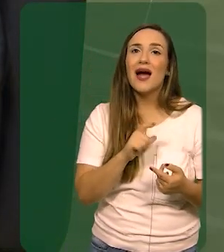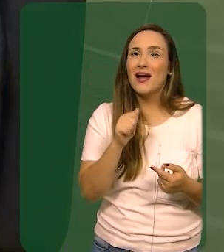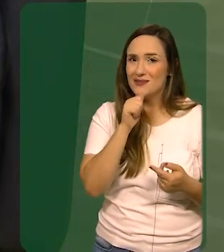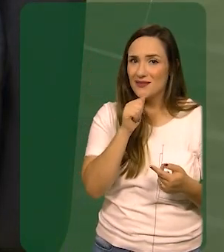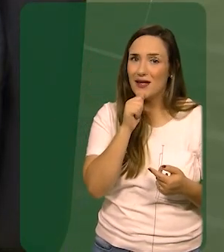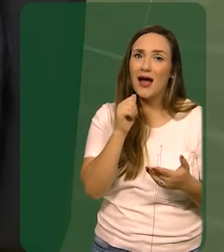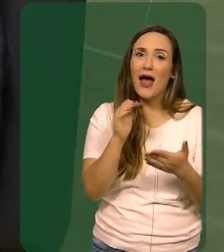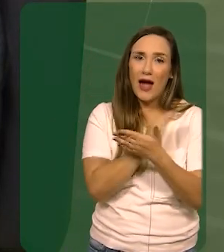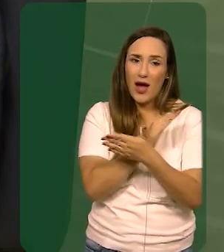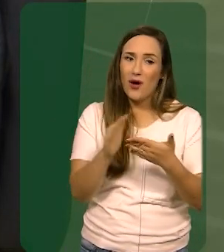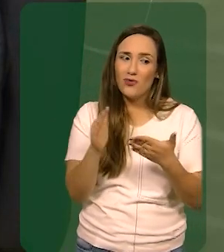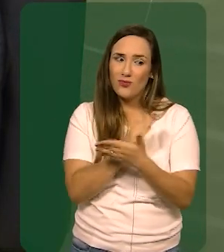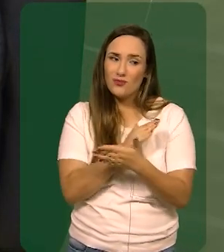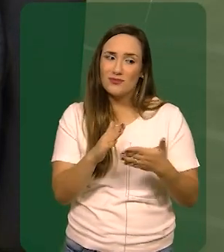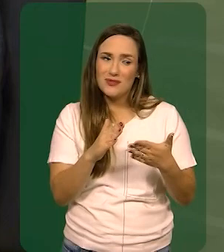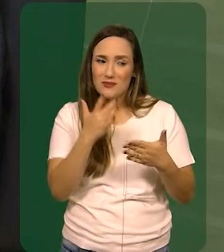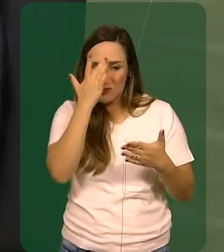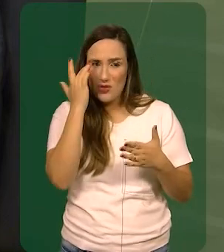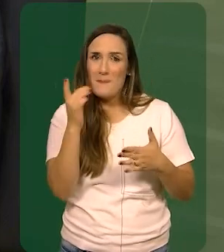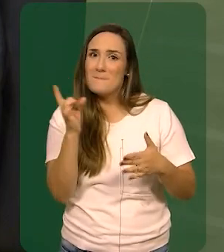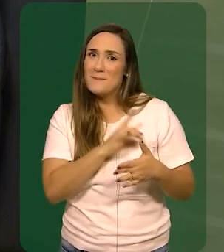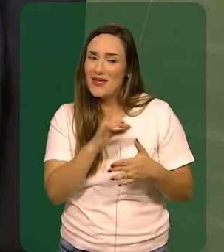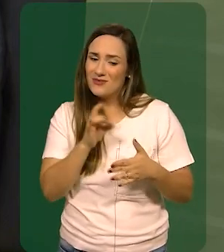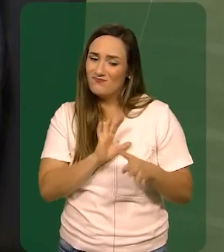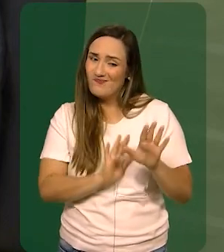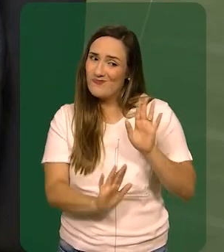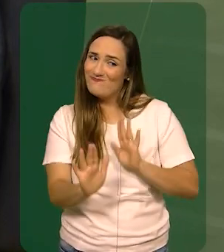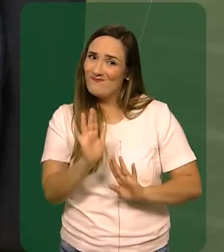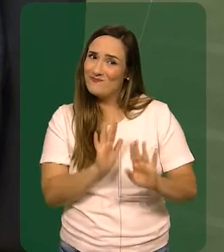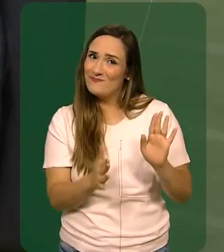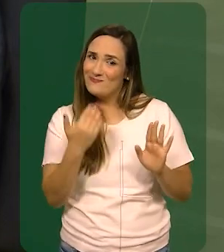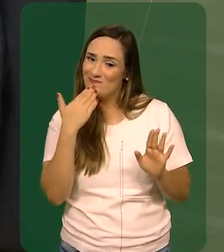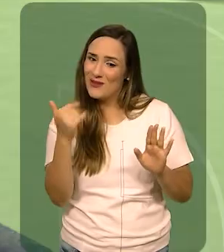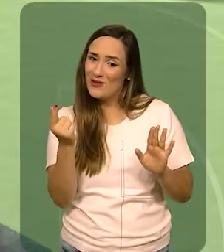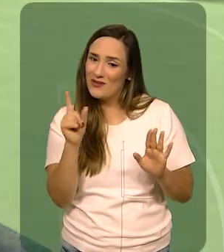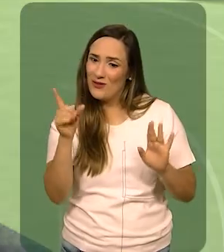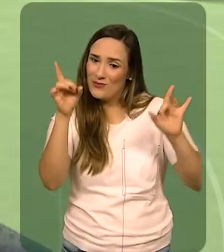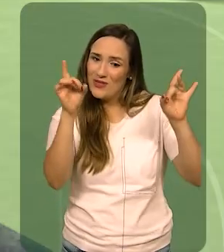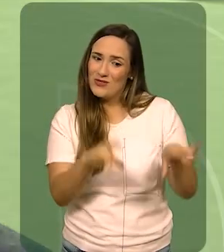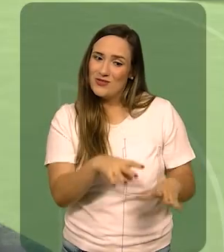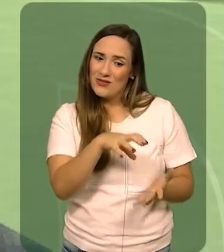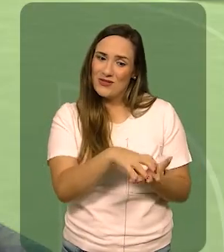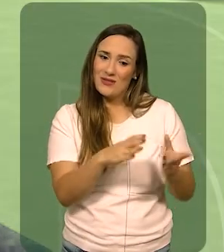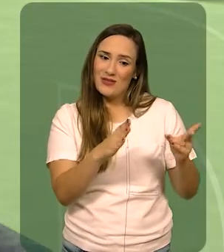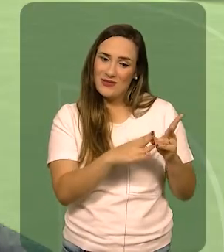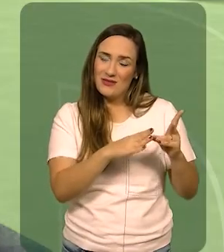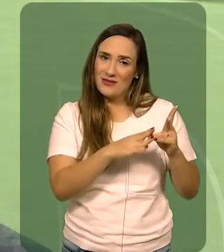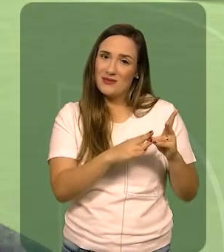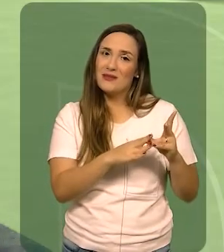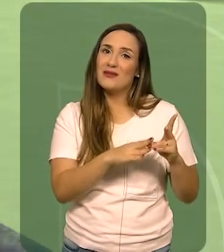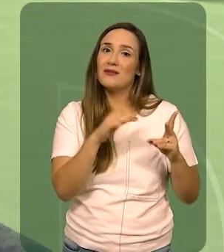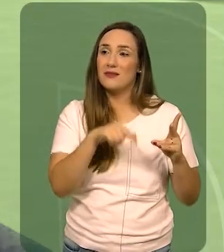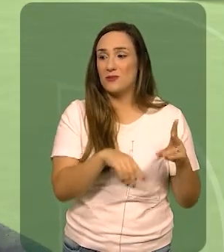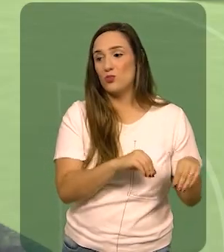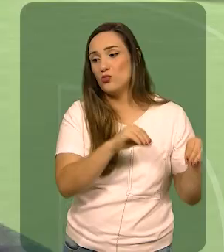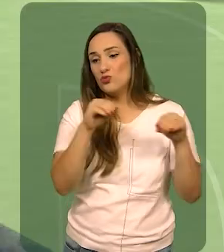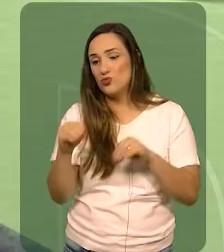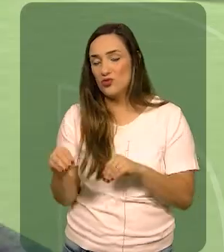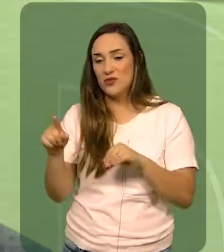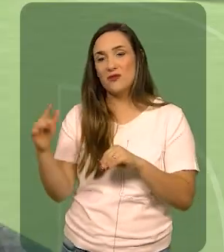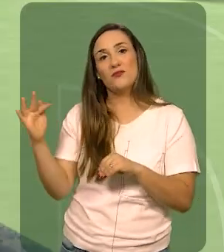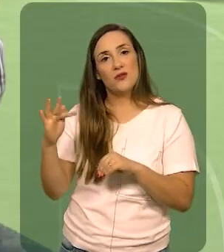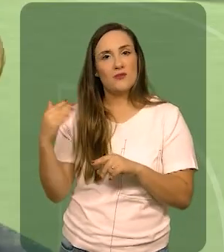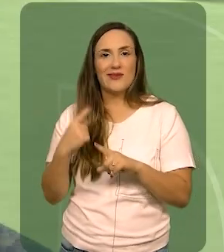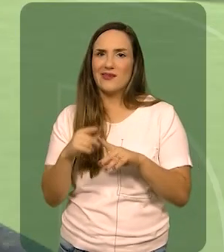gente vê que ainda tem uma certa resistência até, né, da comunidade indígena